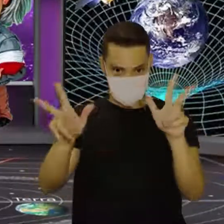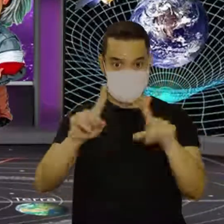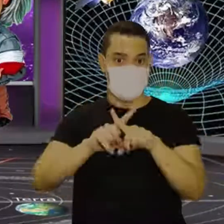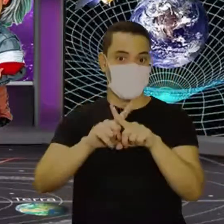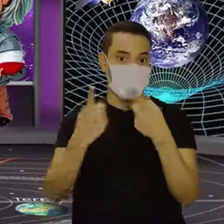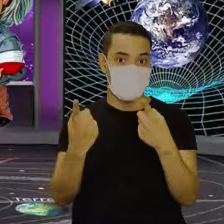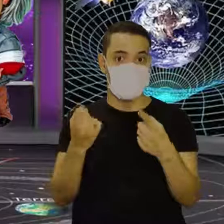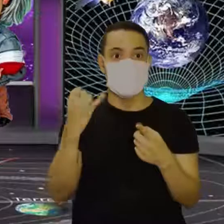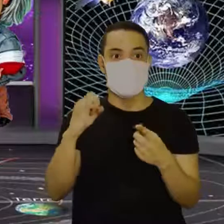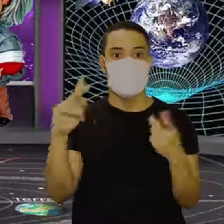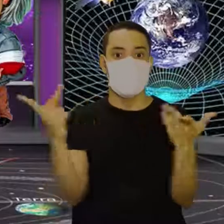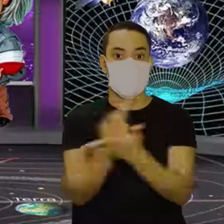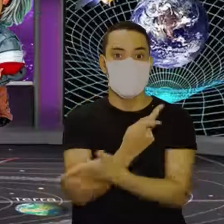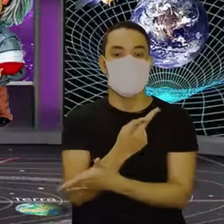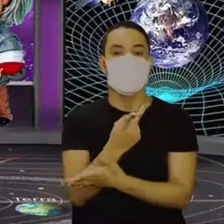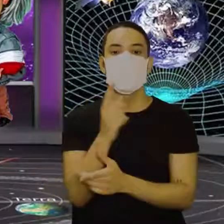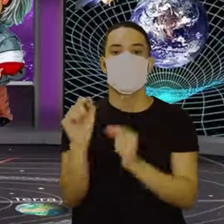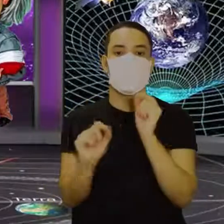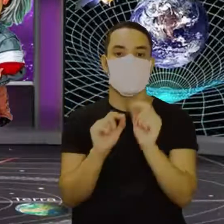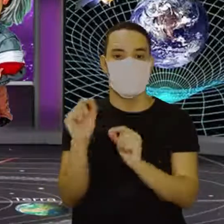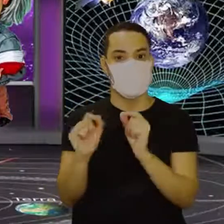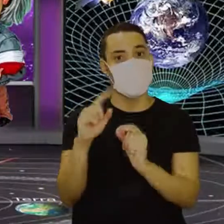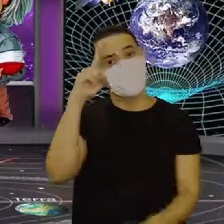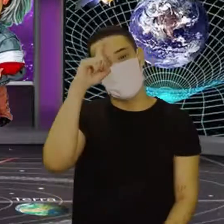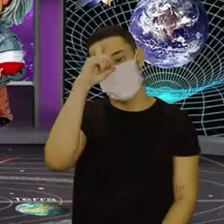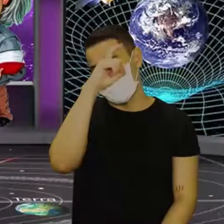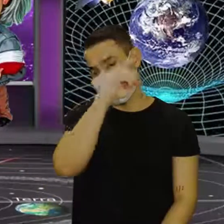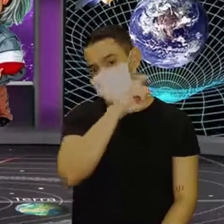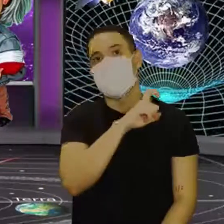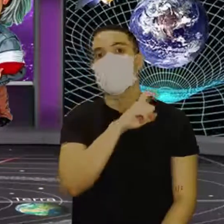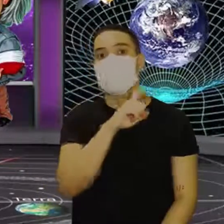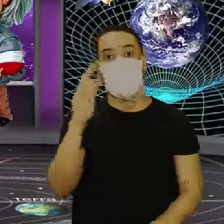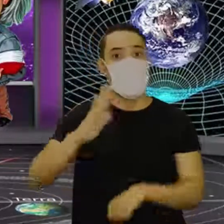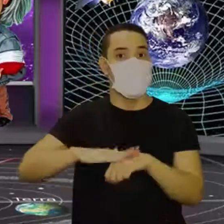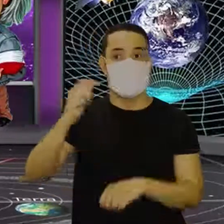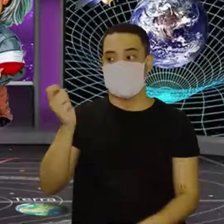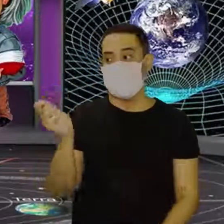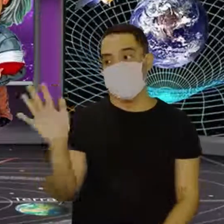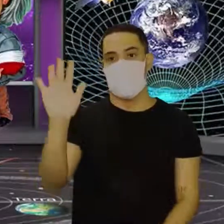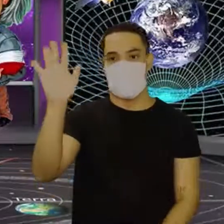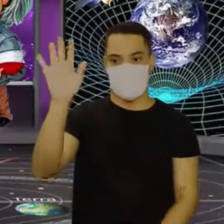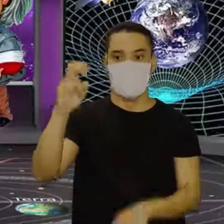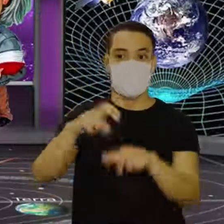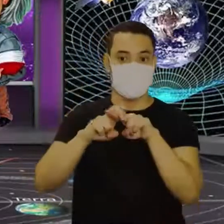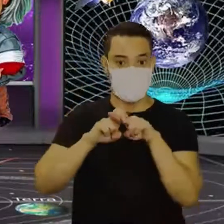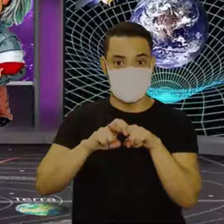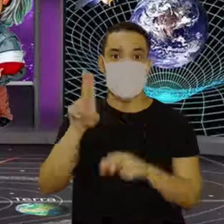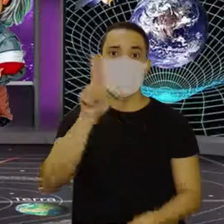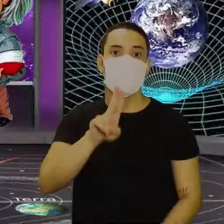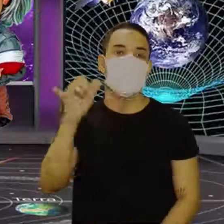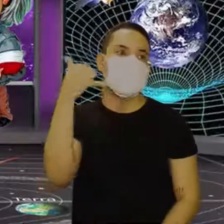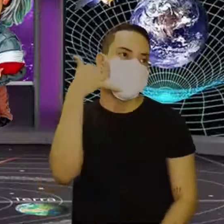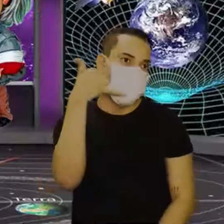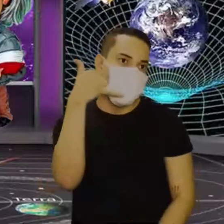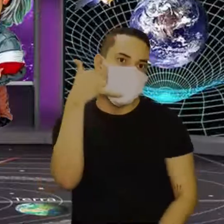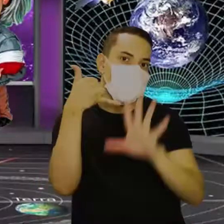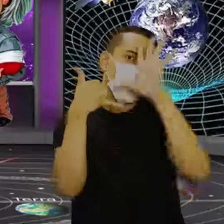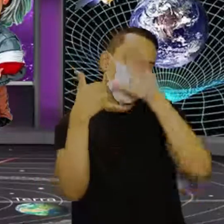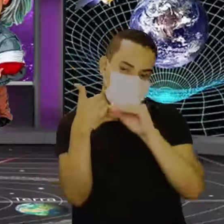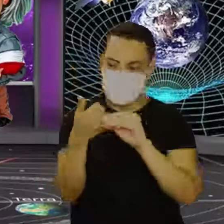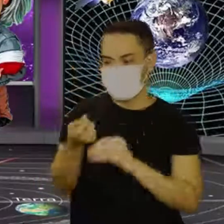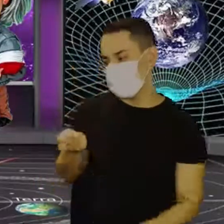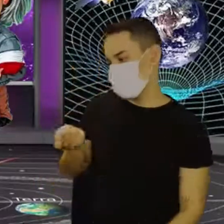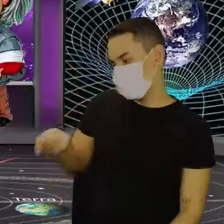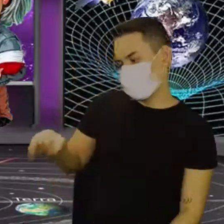Então se danificar, é mais complicado ainda para trocar, vai ser muito mais caro. Então usa o celular, descarregou, dá